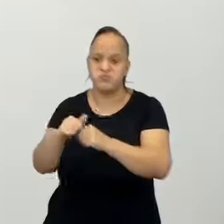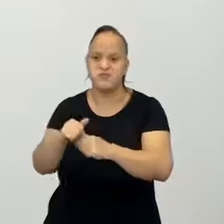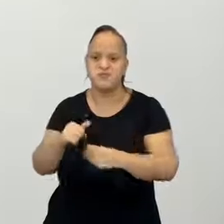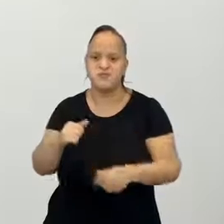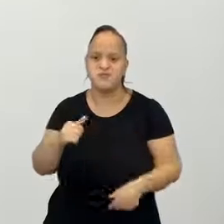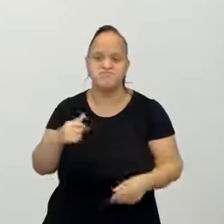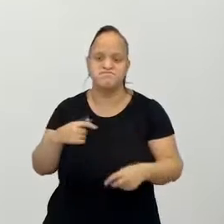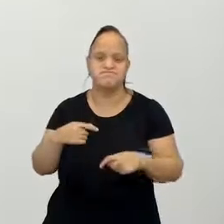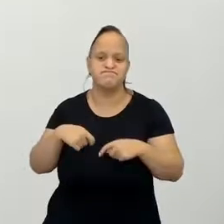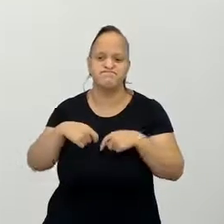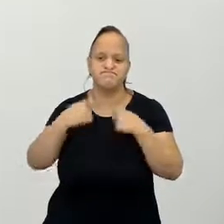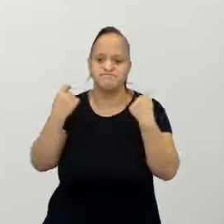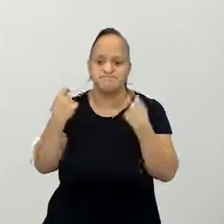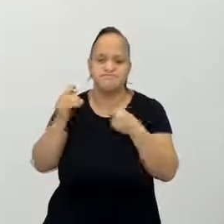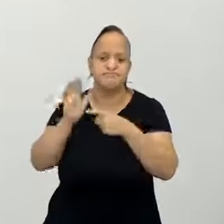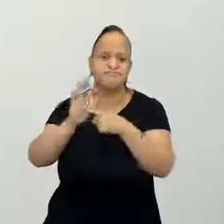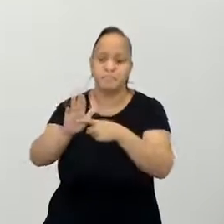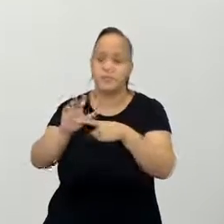disponível no